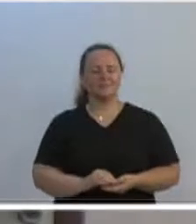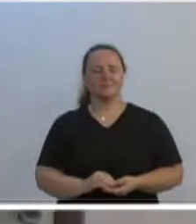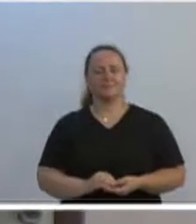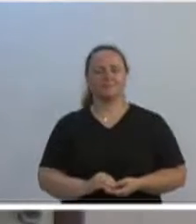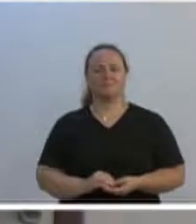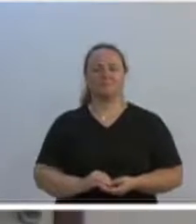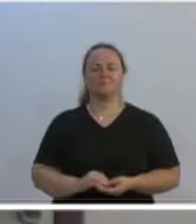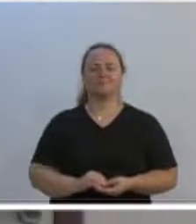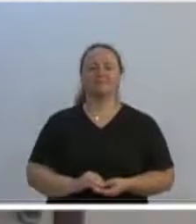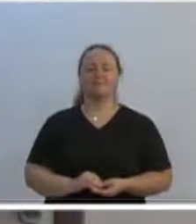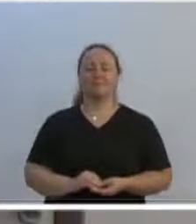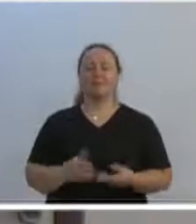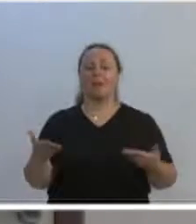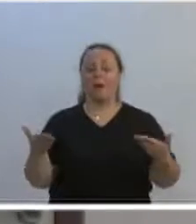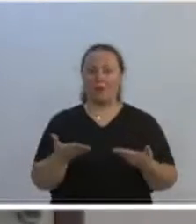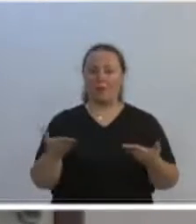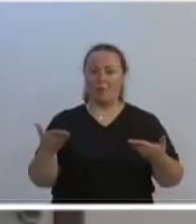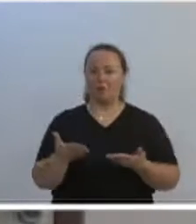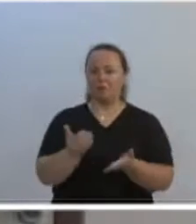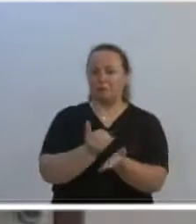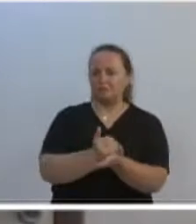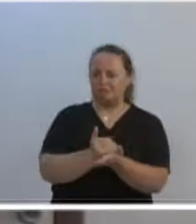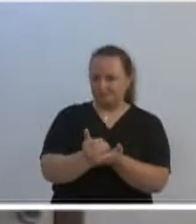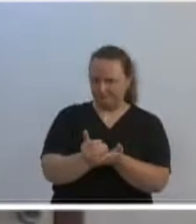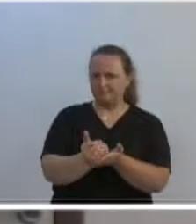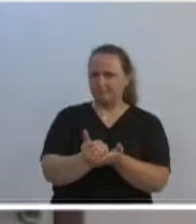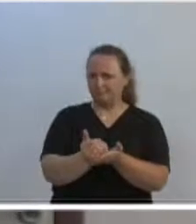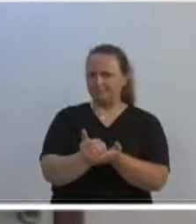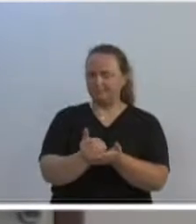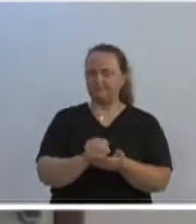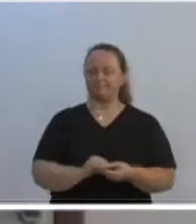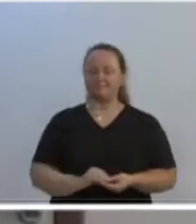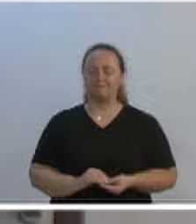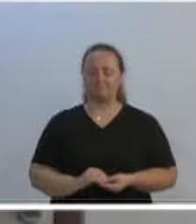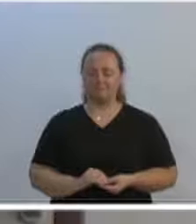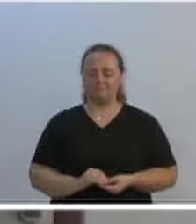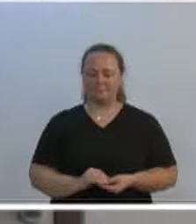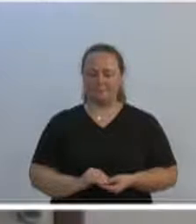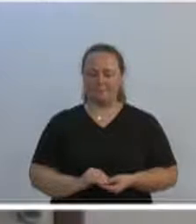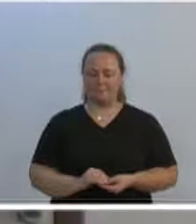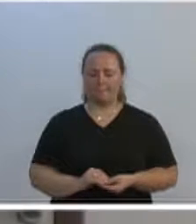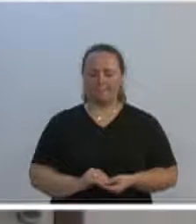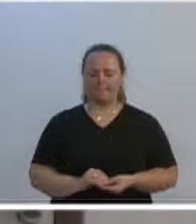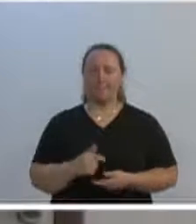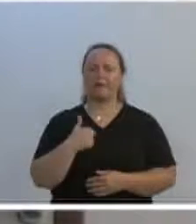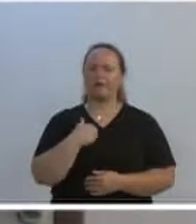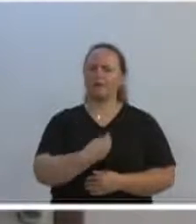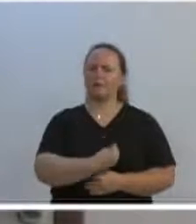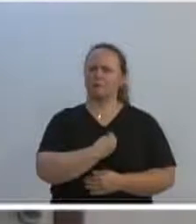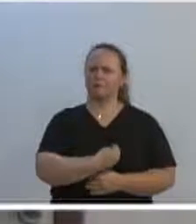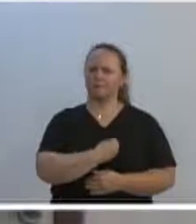começar este pronunciamento, senhor presidente, dizendo que estive hoje na audiência